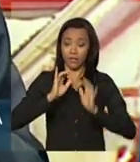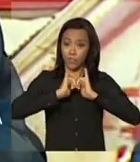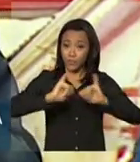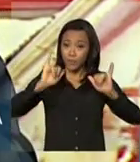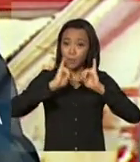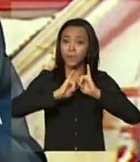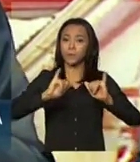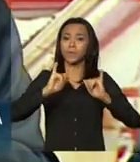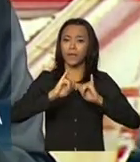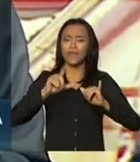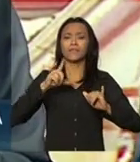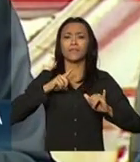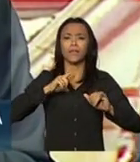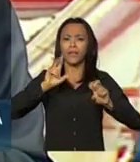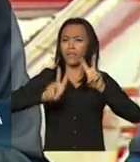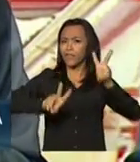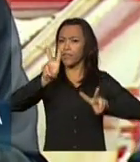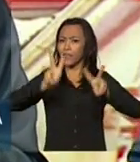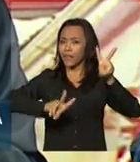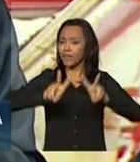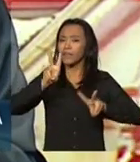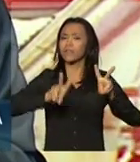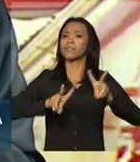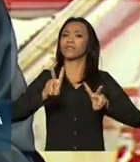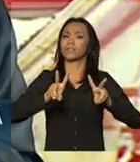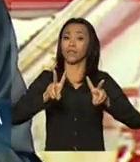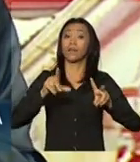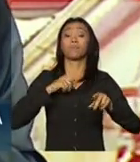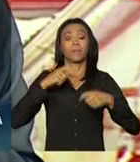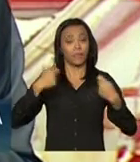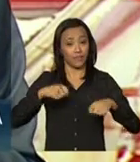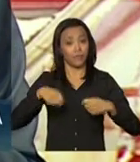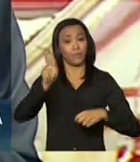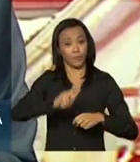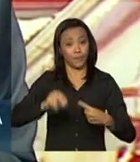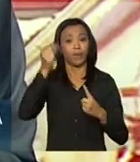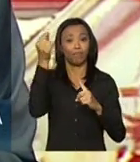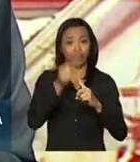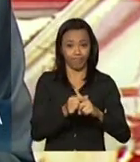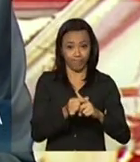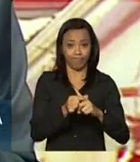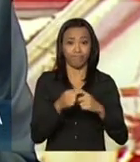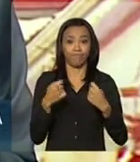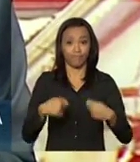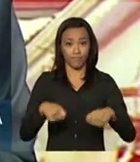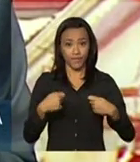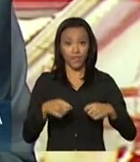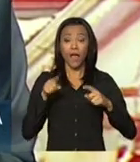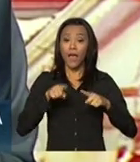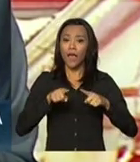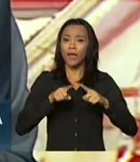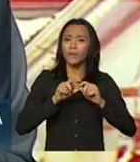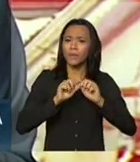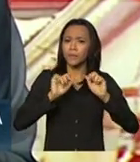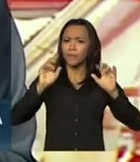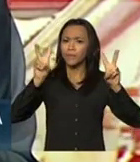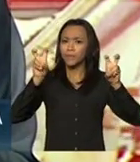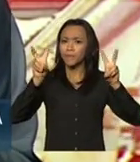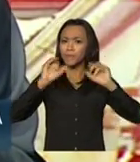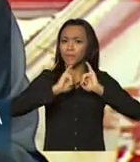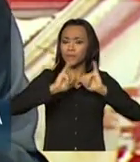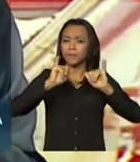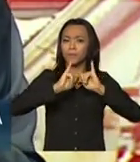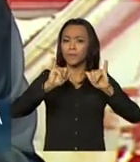dela, se tem festa, festaço ou festinha, tem que ter camisinha, é um slogan que vai permitir a gente